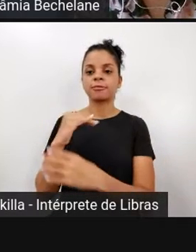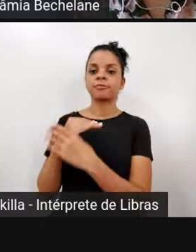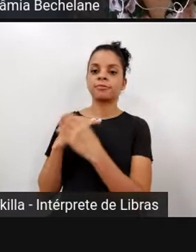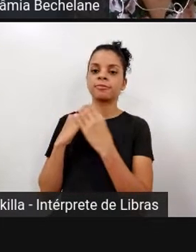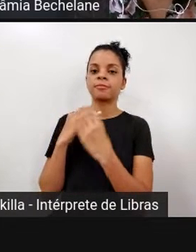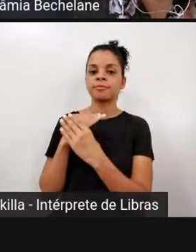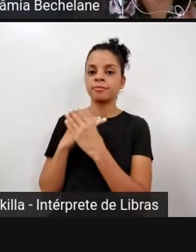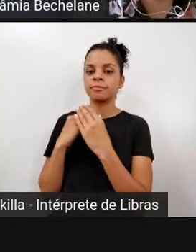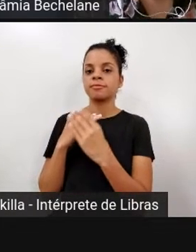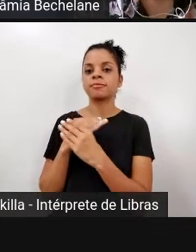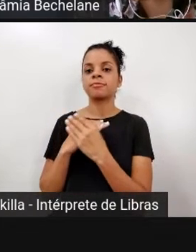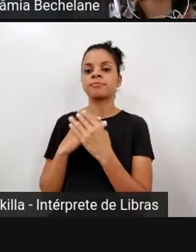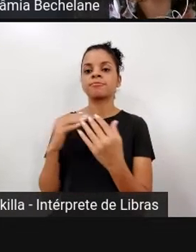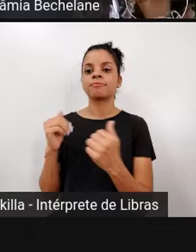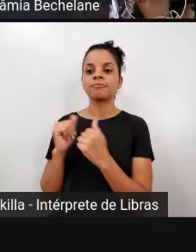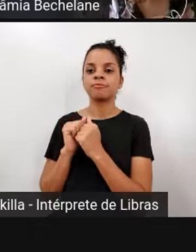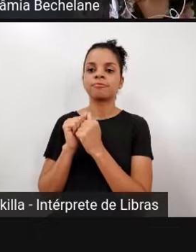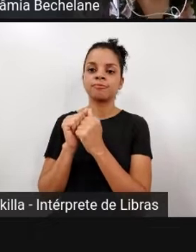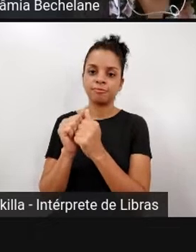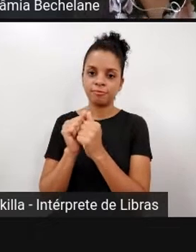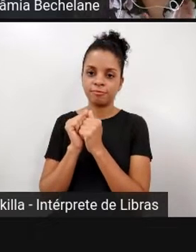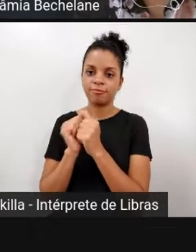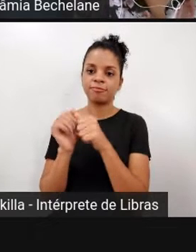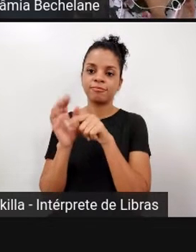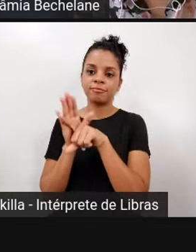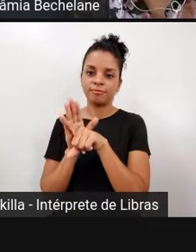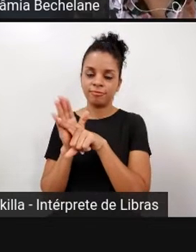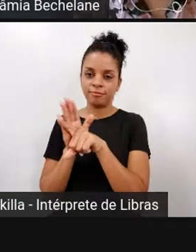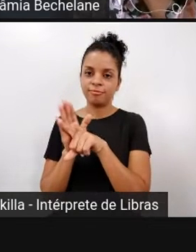na realização dessa pesquisa.